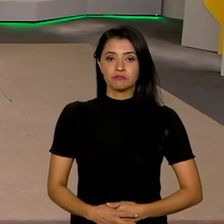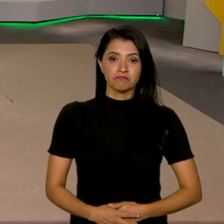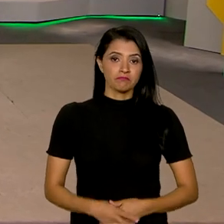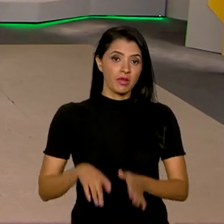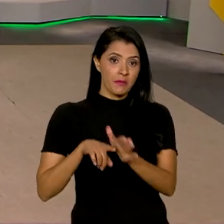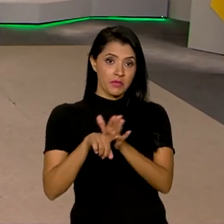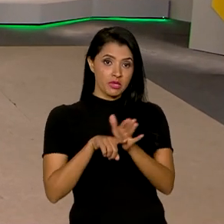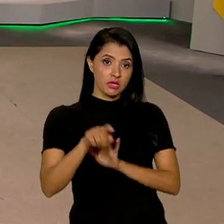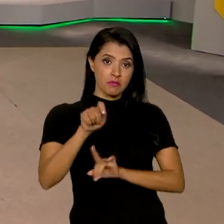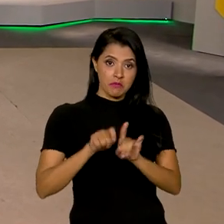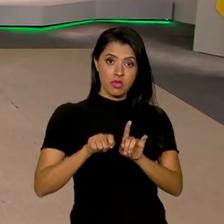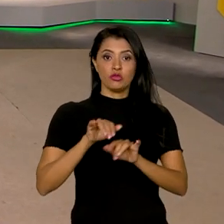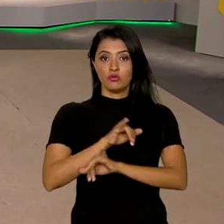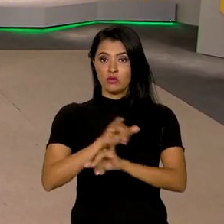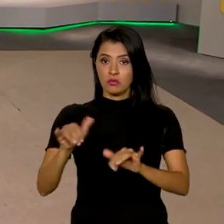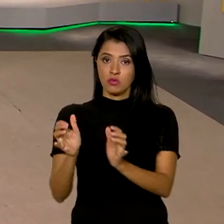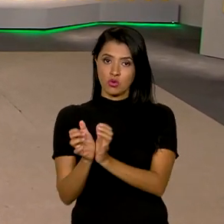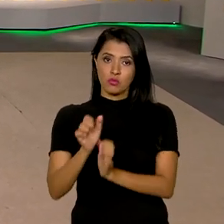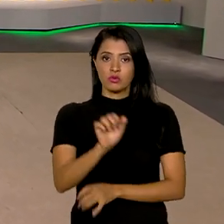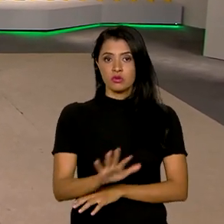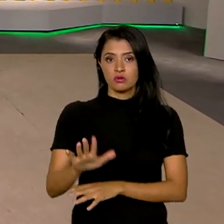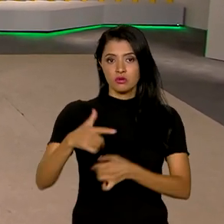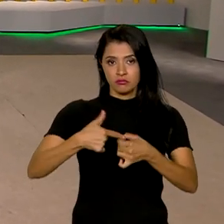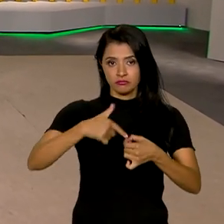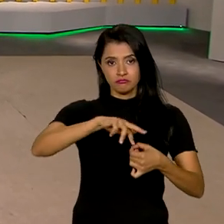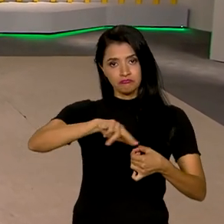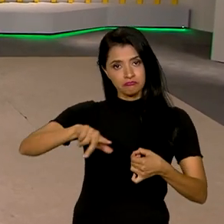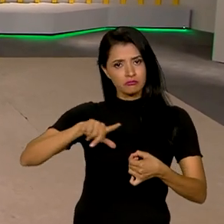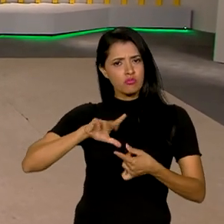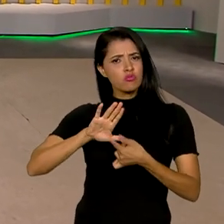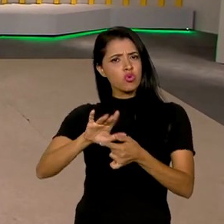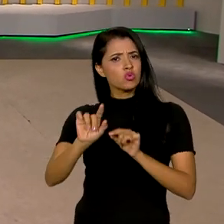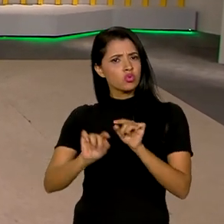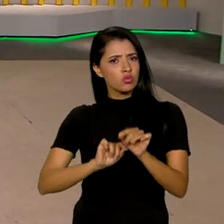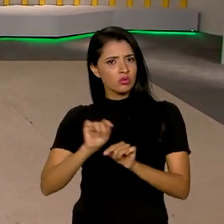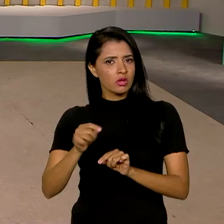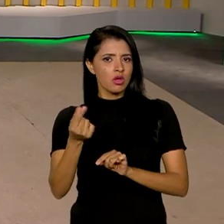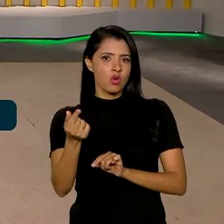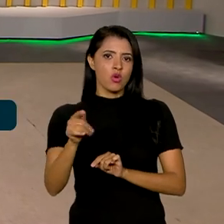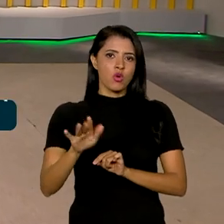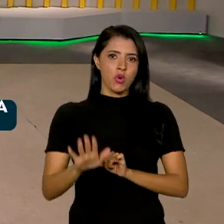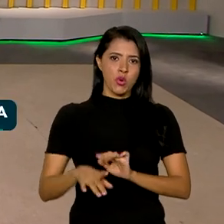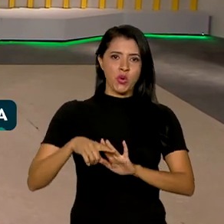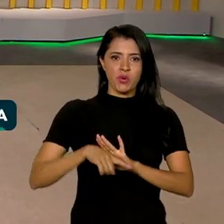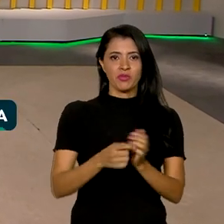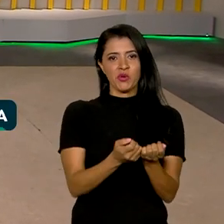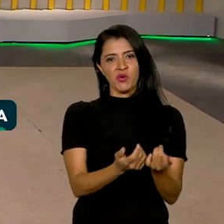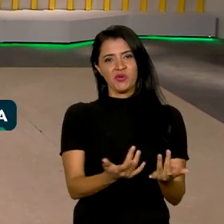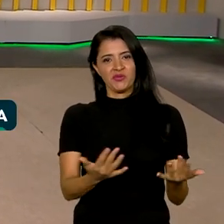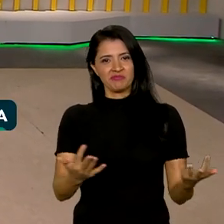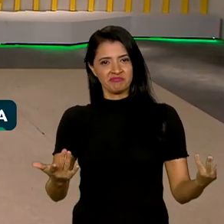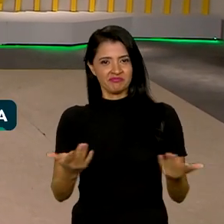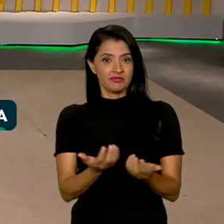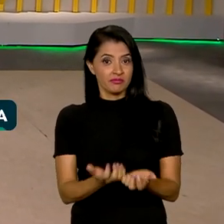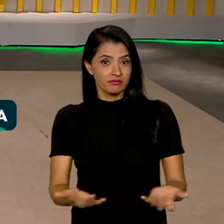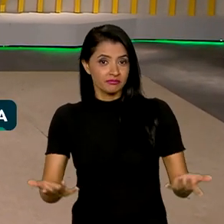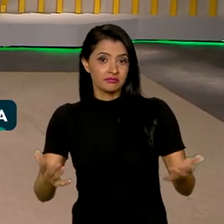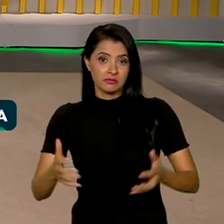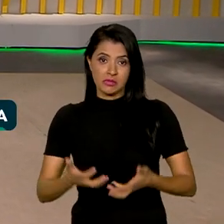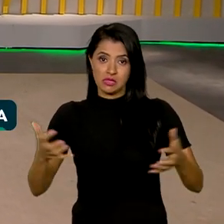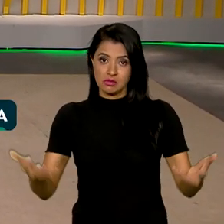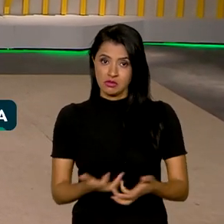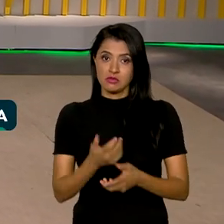A pesquisa mensal divulgada pela Companhia Nacional de Abastecimento mostra queda no preço das hortaliças a partir de